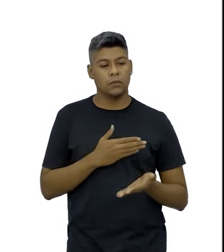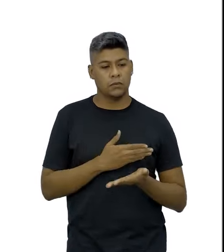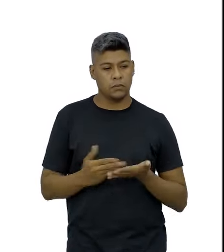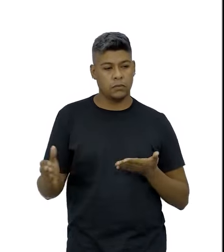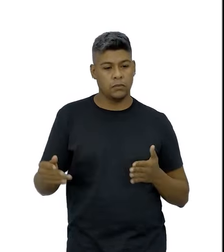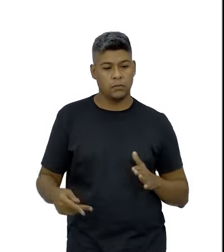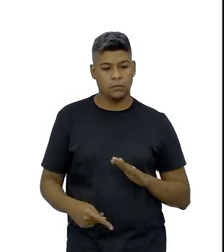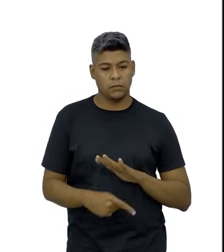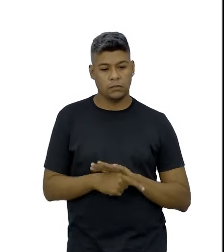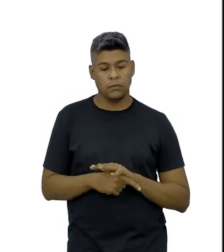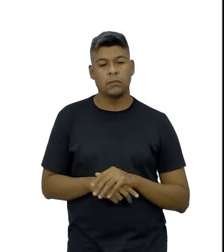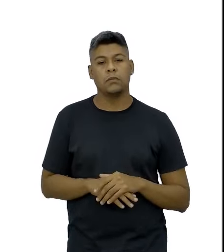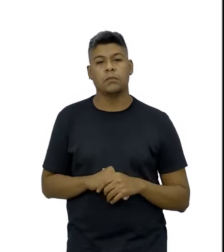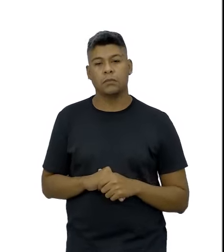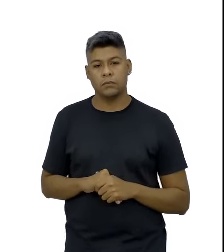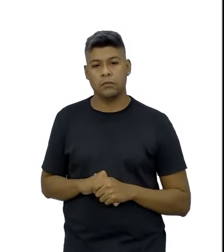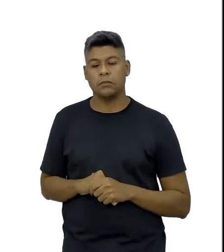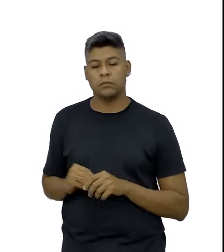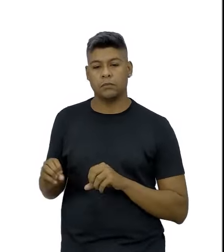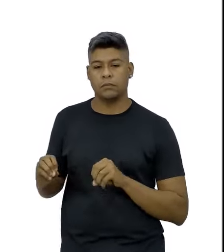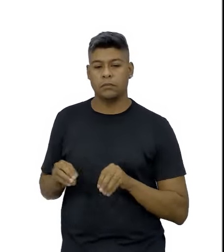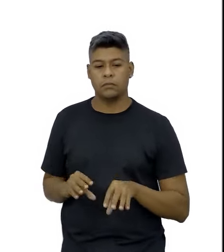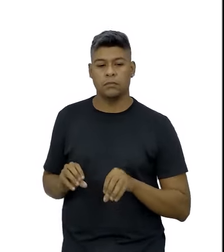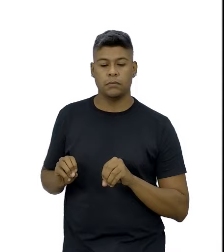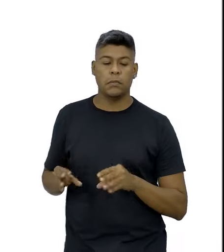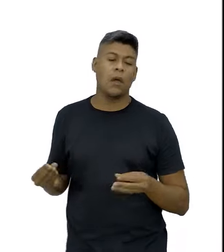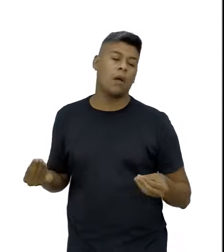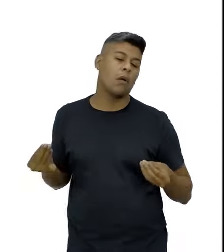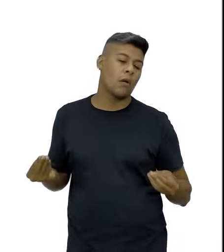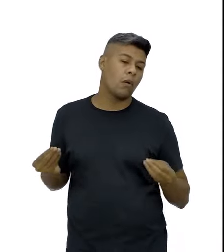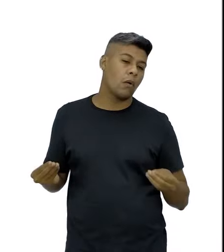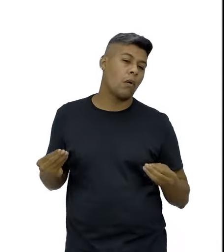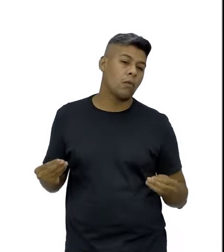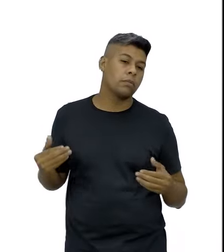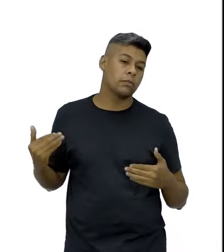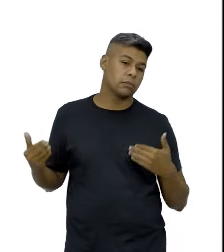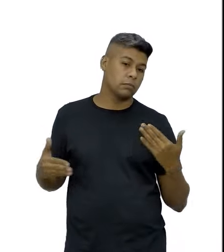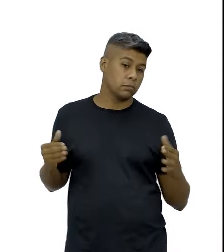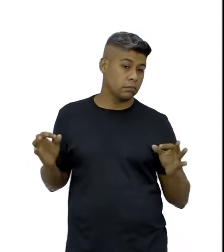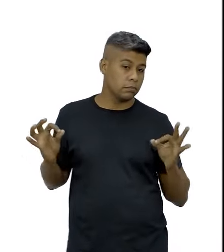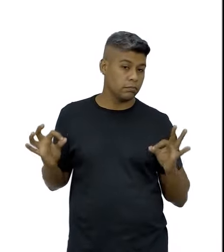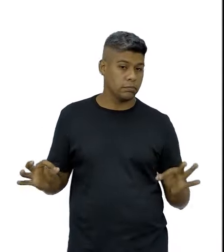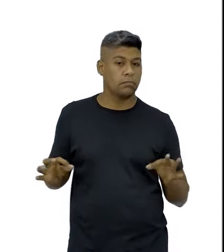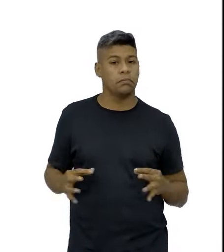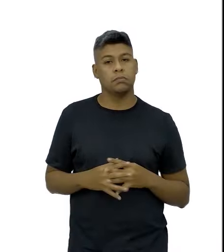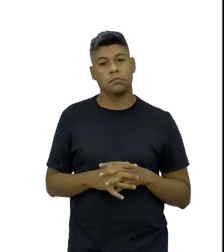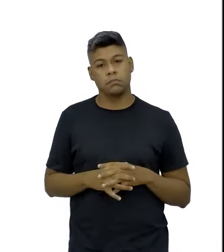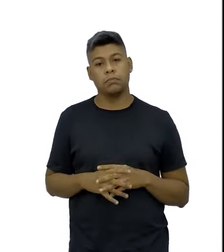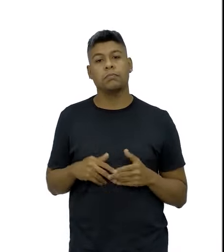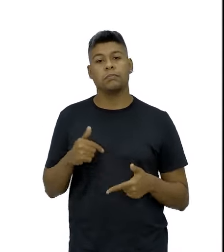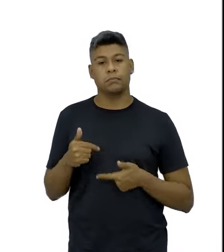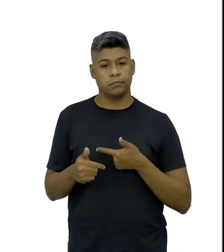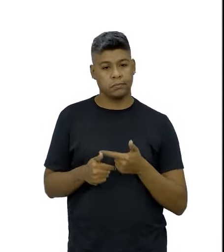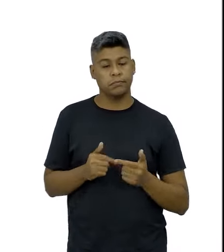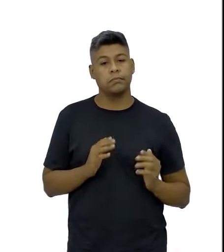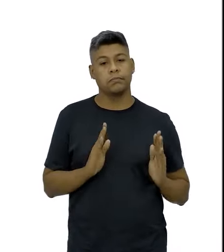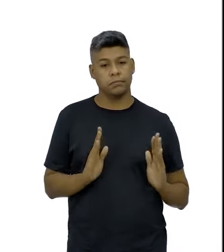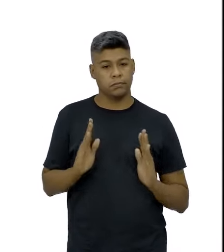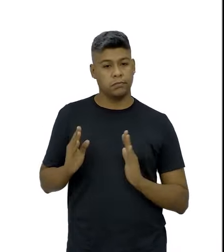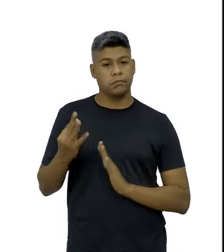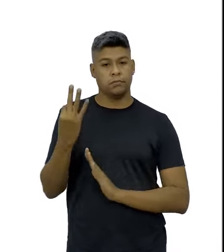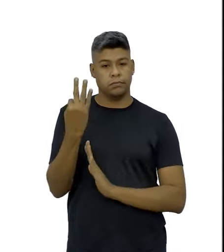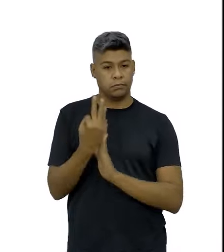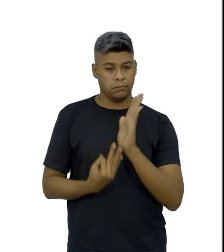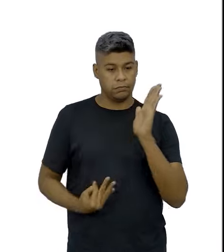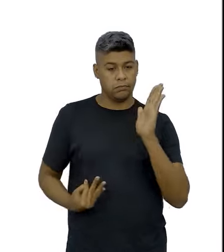da alfabetização. E como que ele tem que ser desenvolvido, né? O trabalho com a segmentação do texto